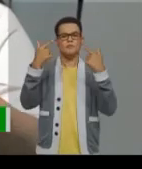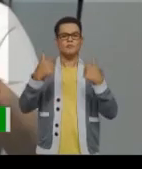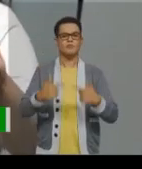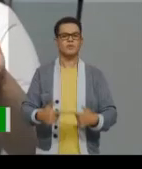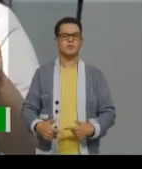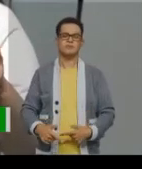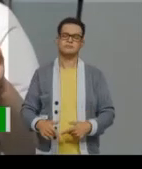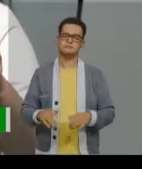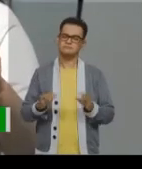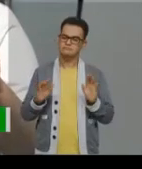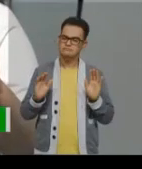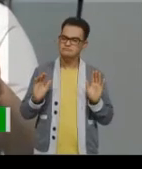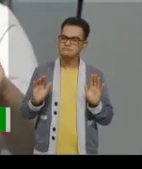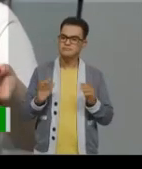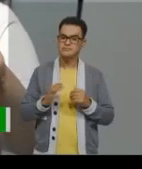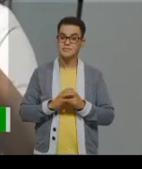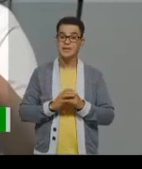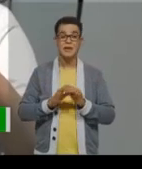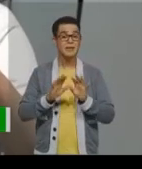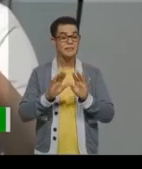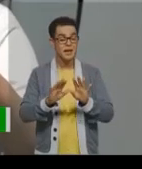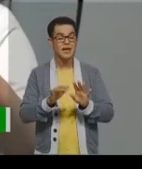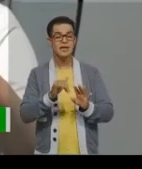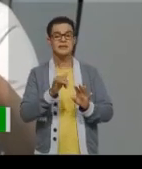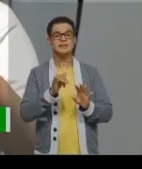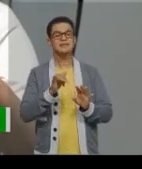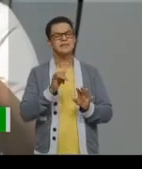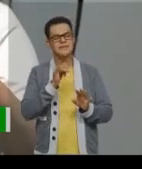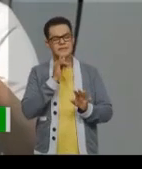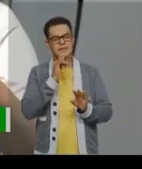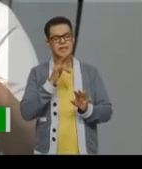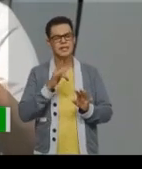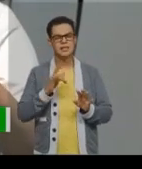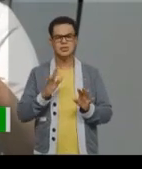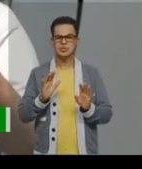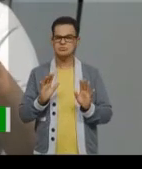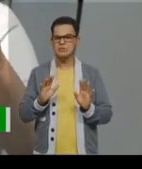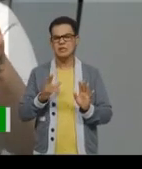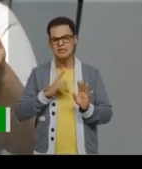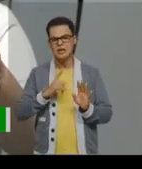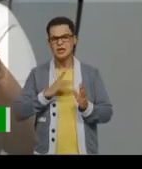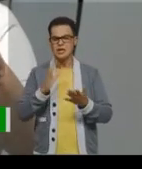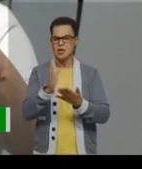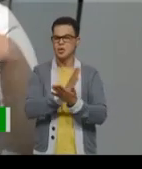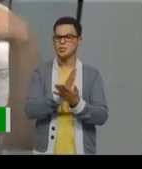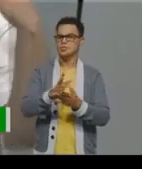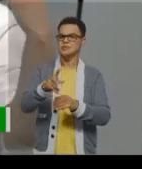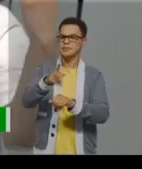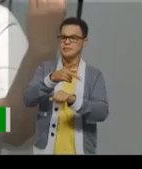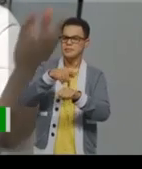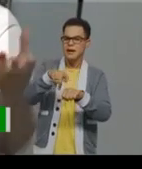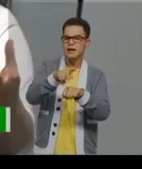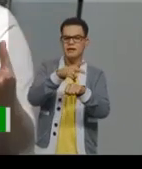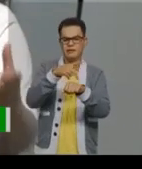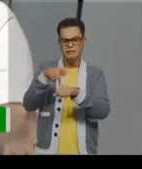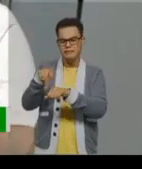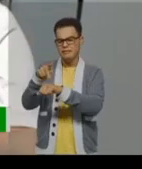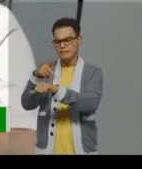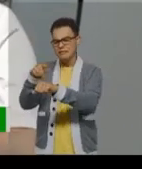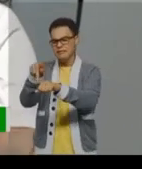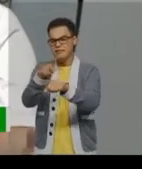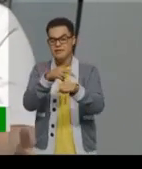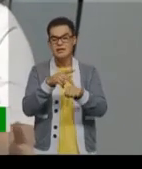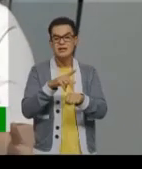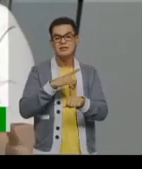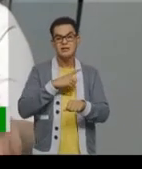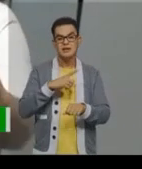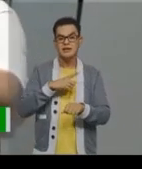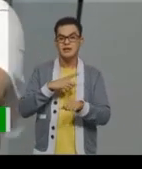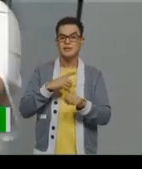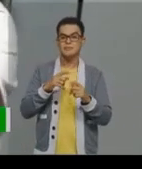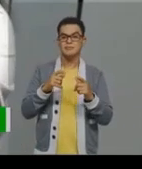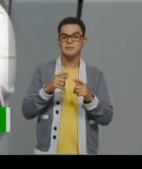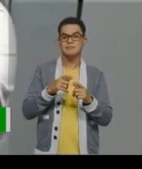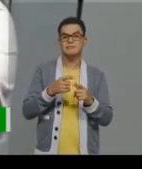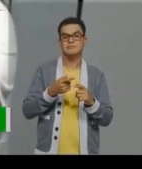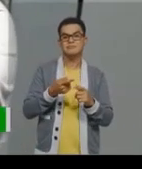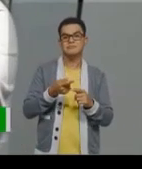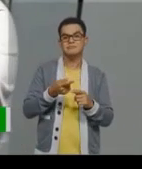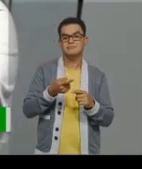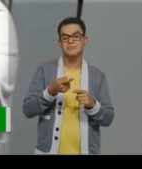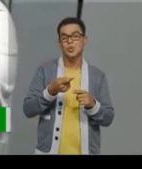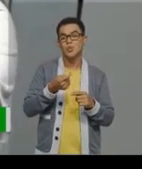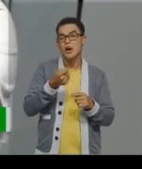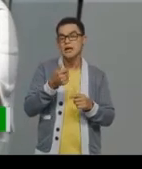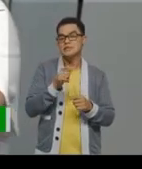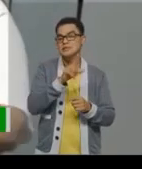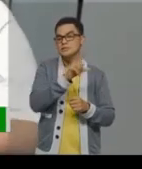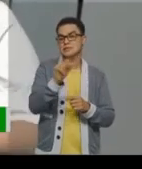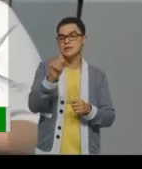que existem populações, existem países que a gente tem 100% ou em torno de 100% de pessoas que seguem a mesma